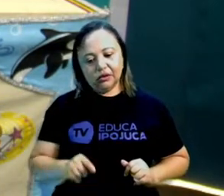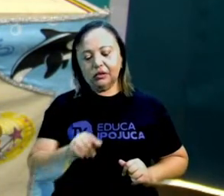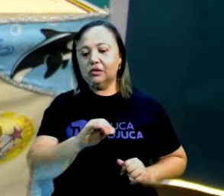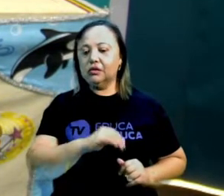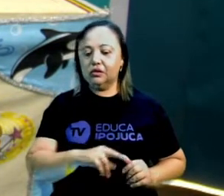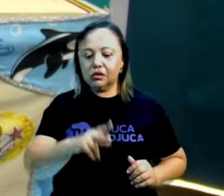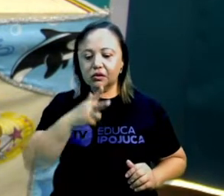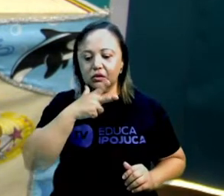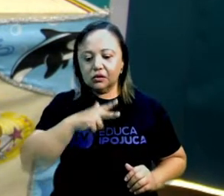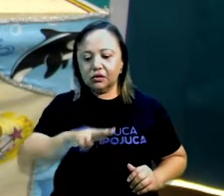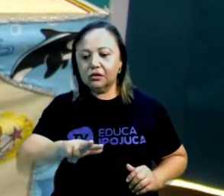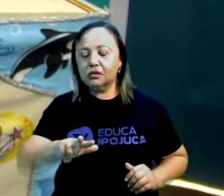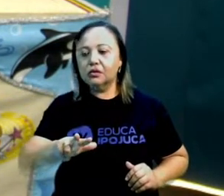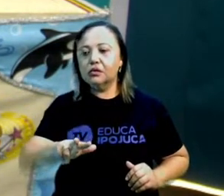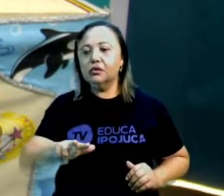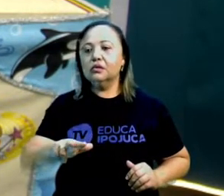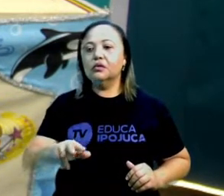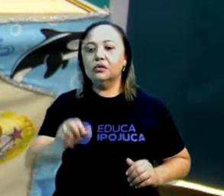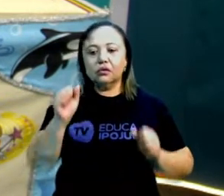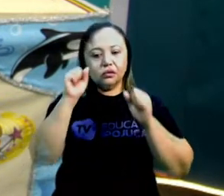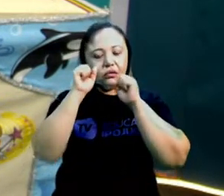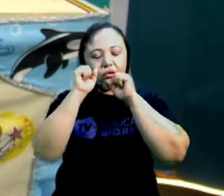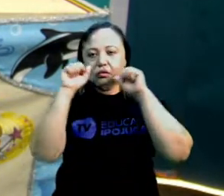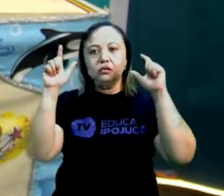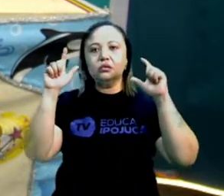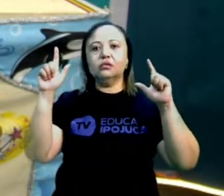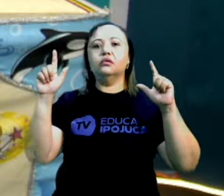Aí Jonas acordou.